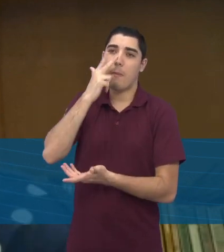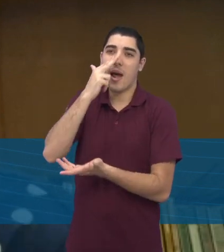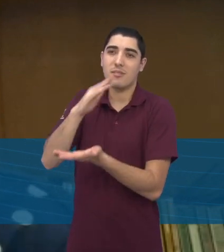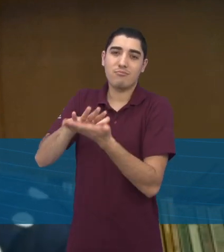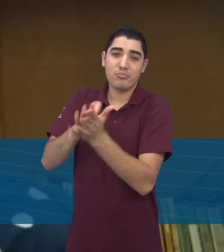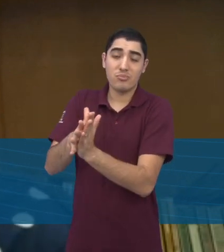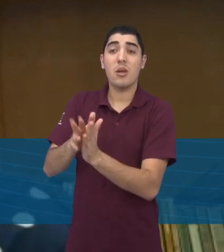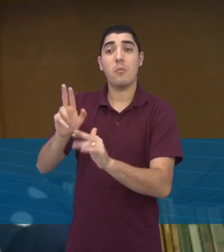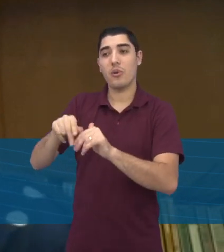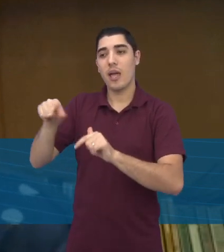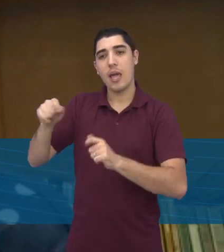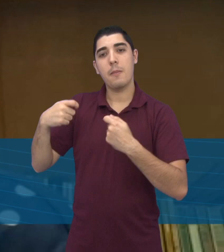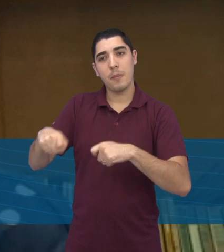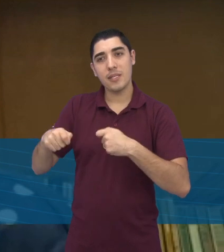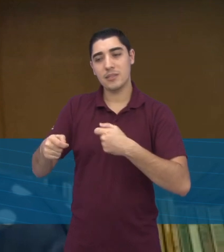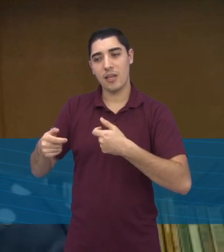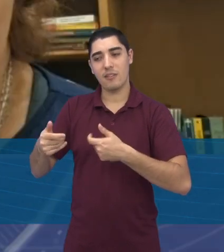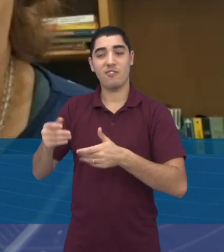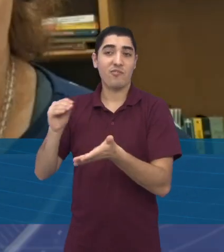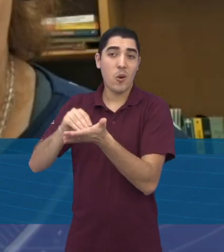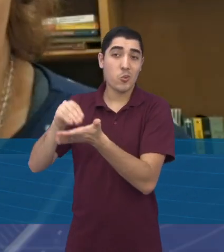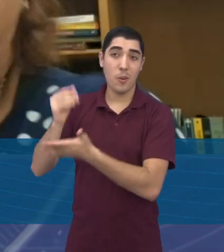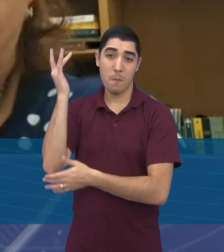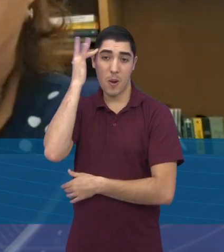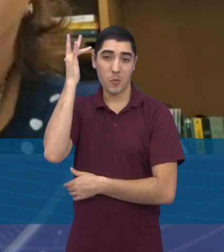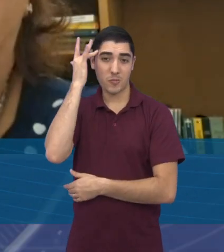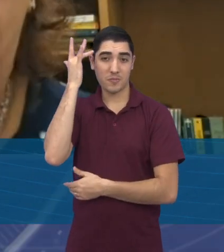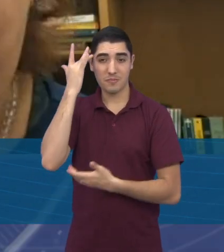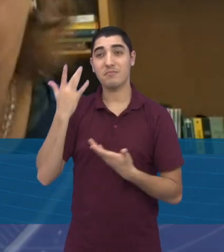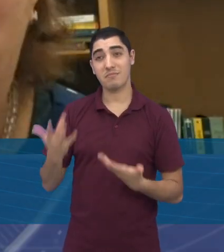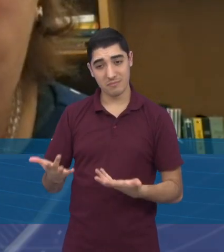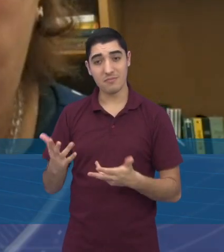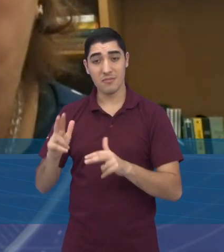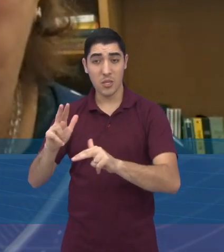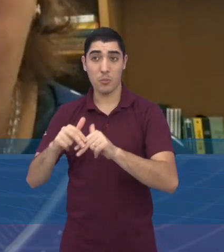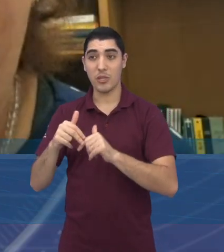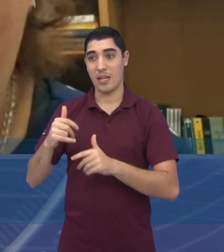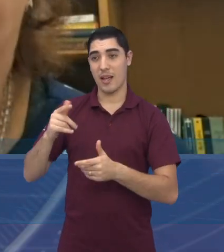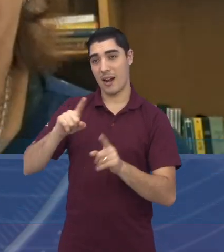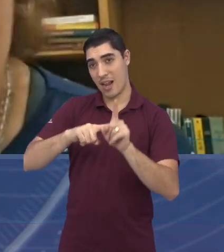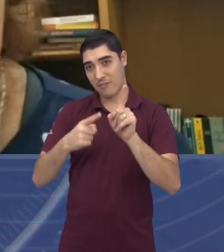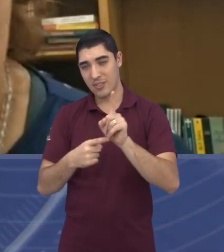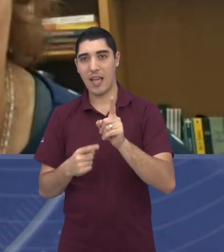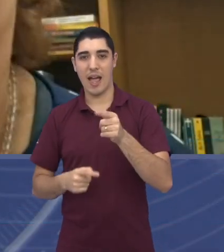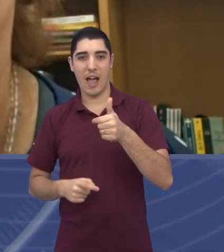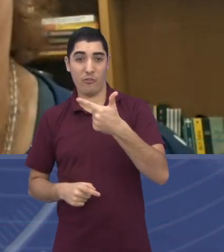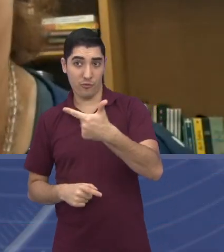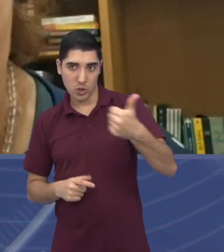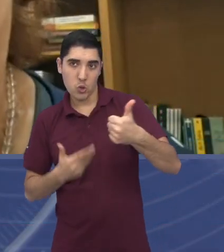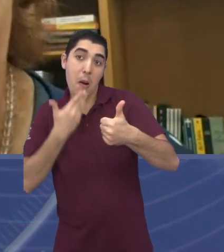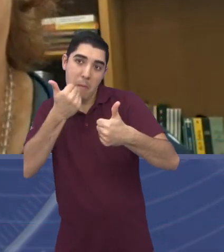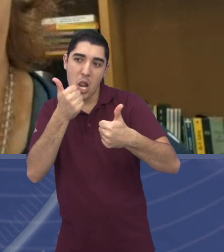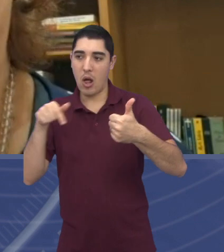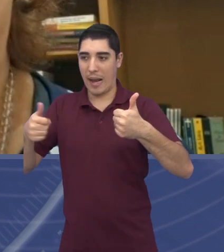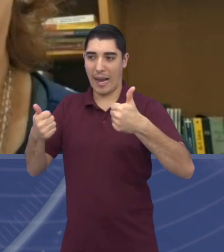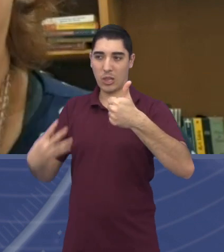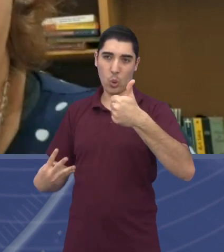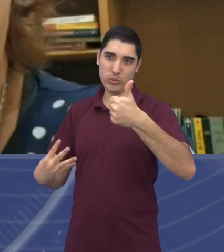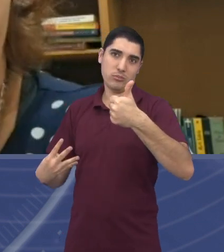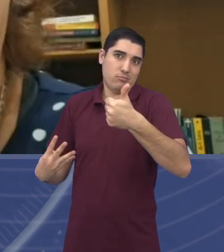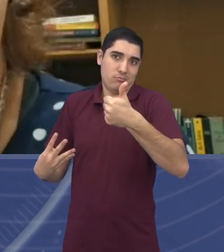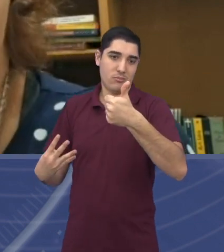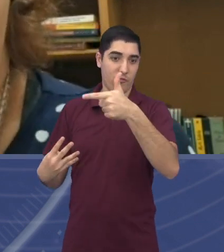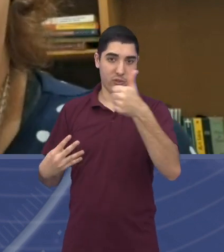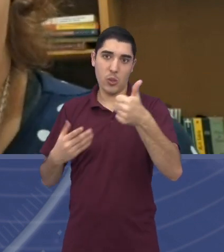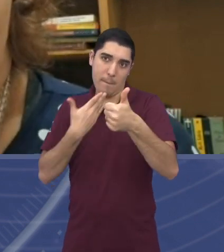se dosado com a maturidade, né? Ser filho aos 28 é muito melhor que aos 14, para a criança e para você, né?